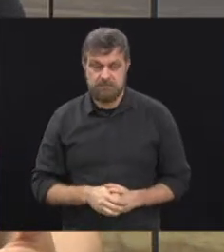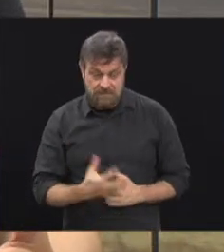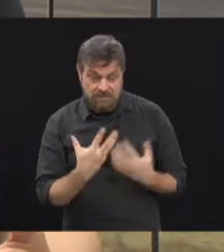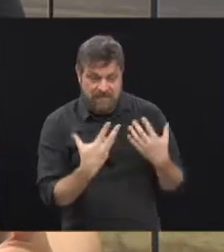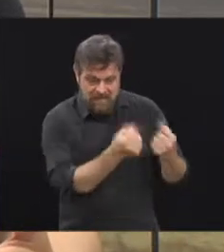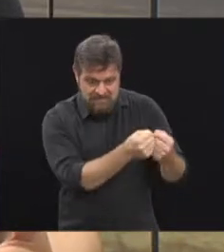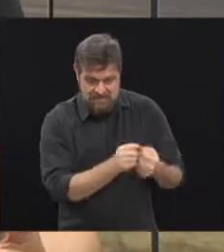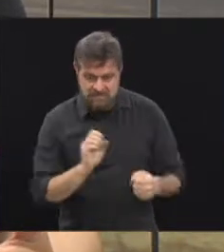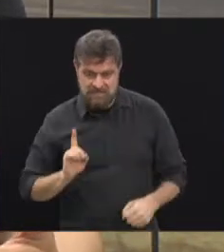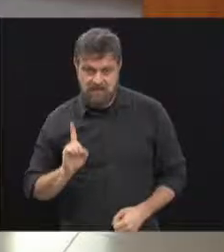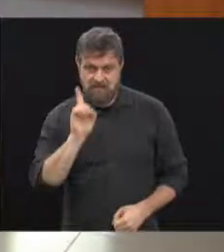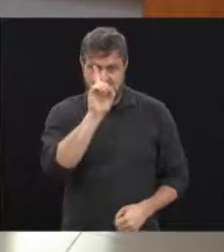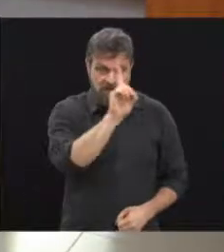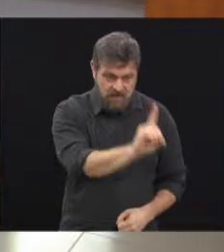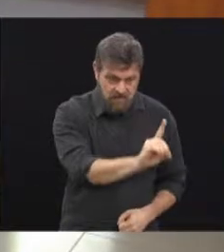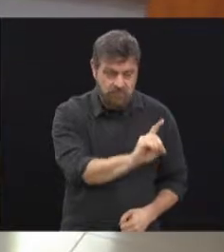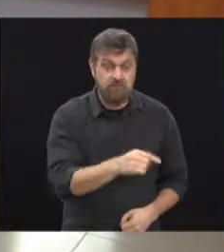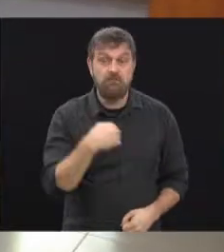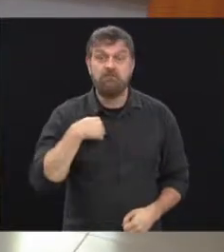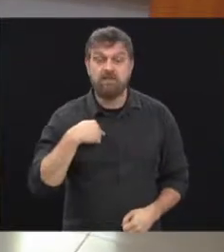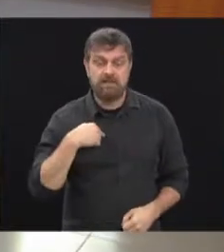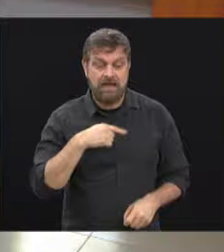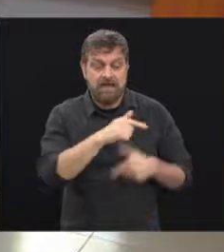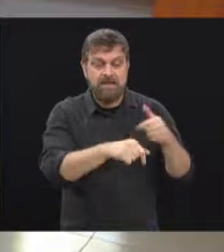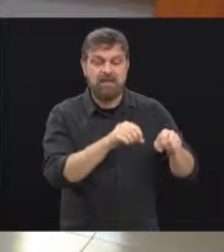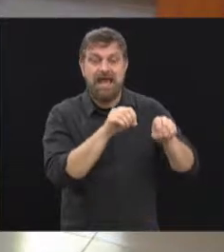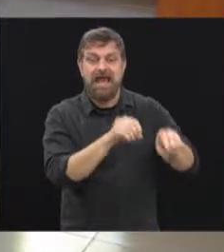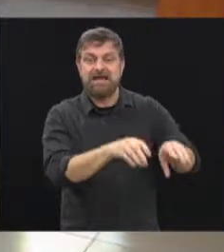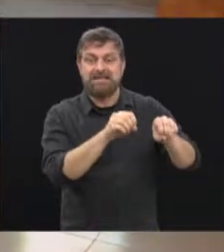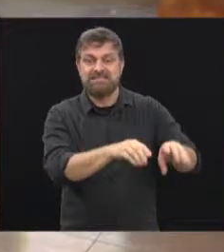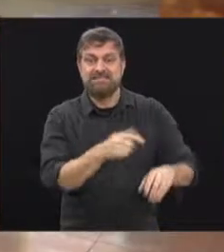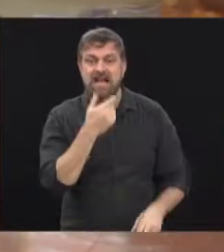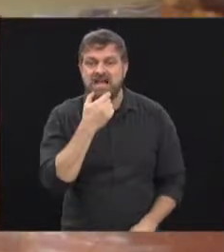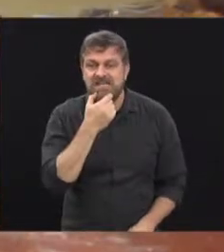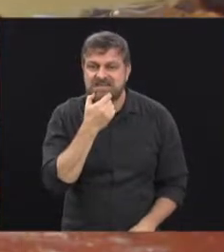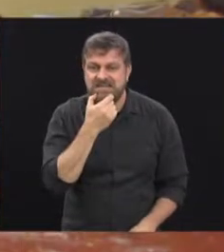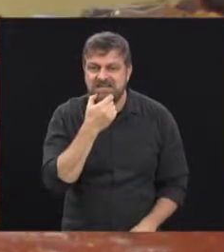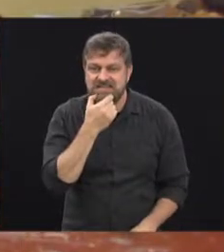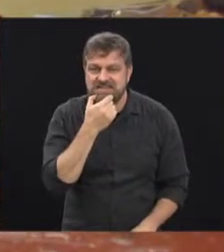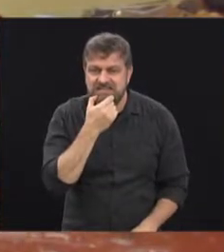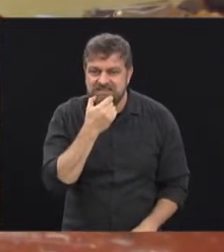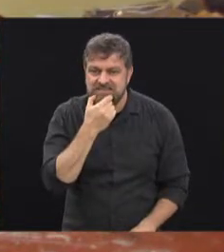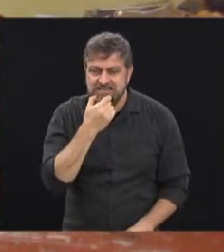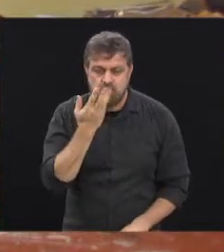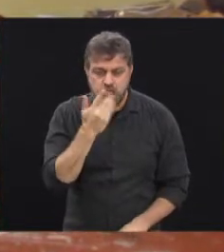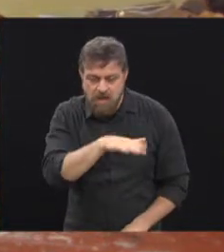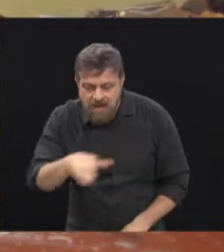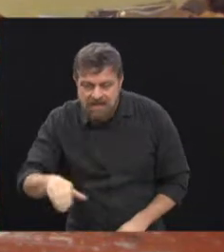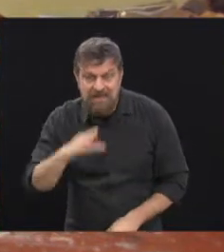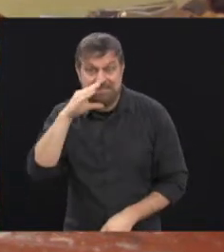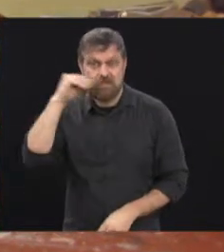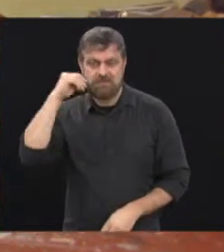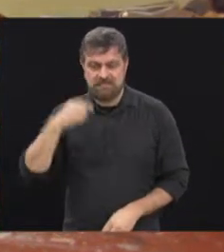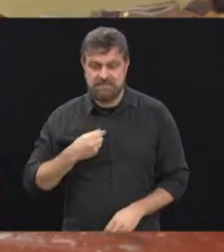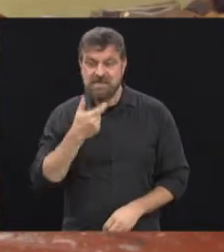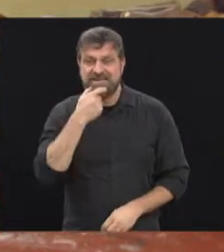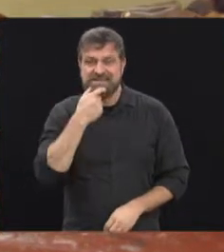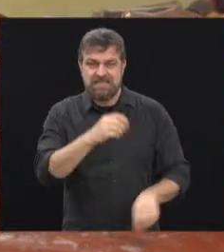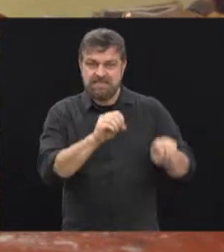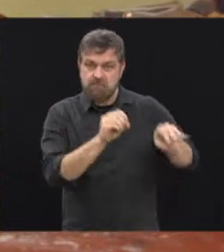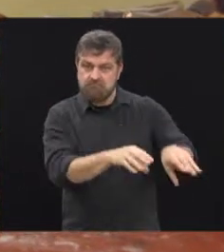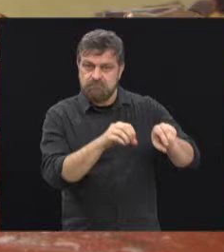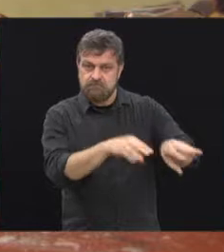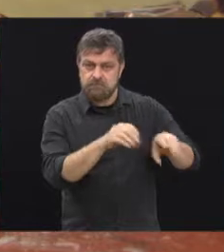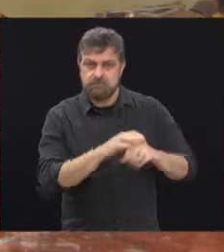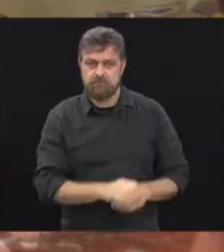recebiam os voluntários, era para dar aula de inglês. E na época eu dei aula básica para as crianças e adolescentes. Só que quando eu estava na ONG, eu